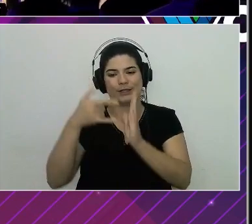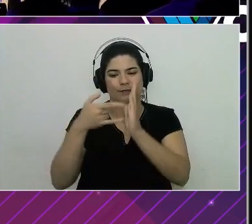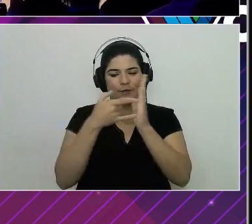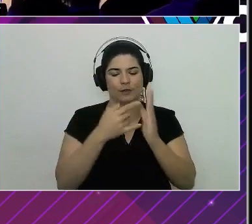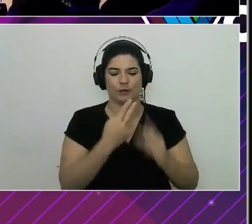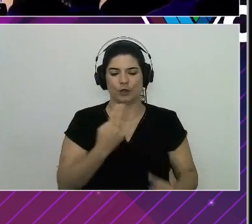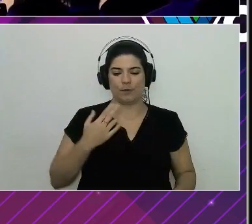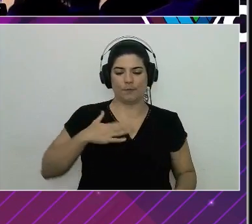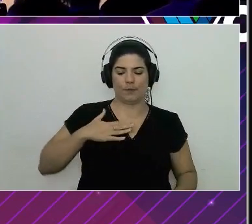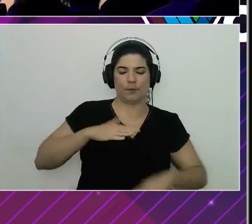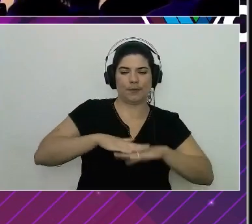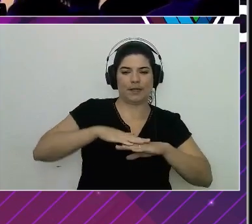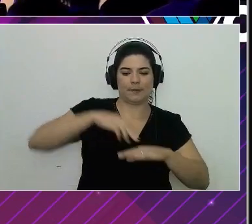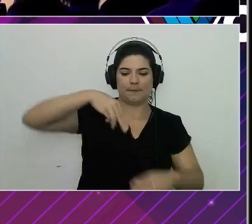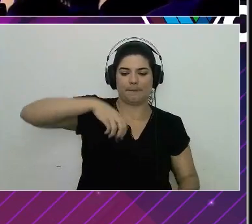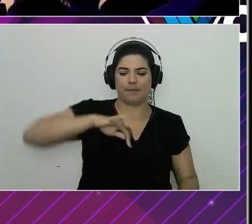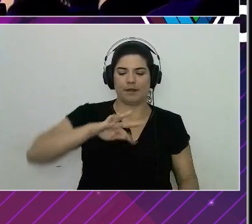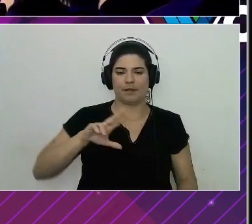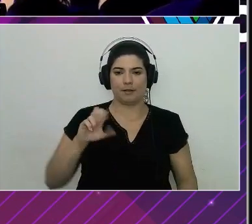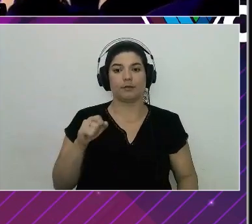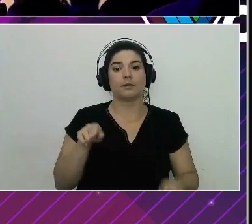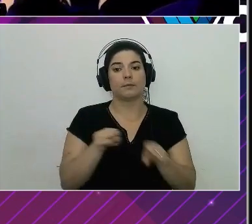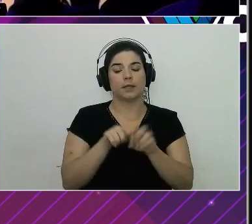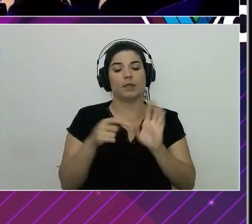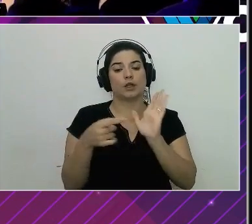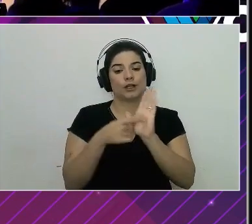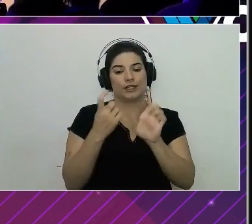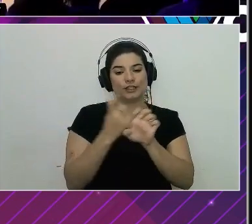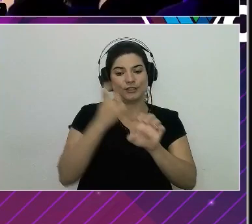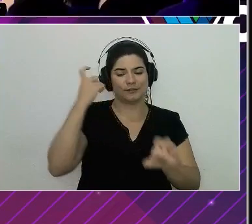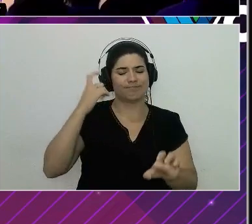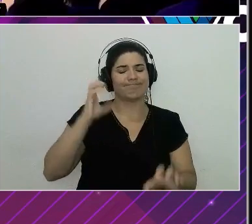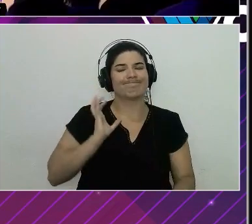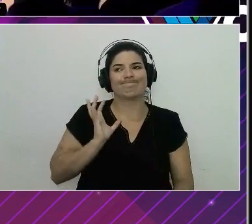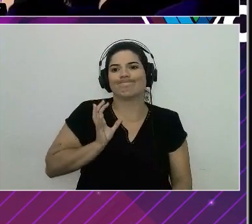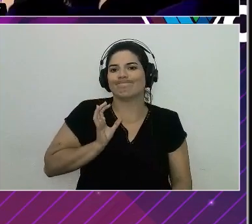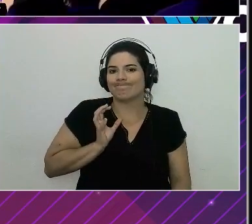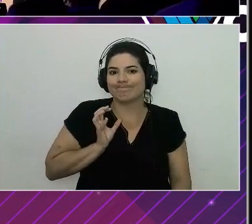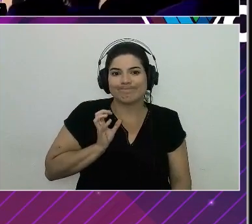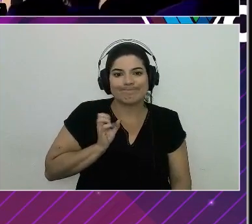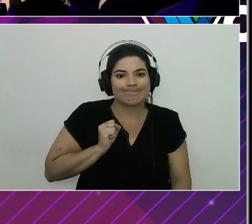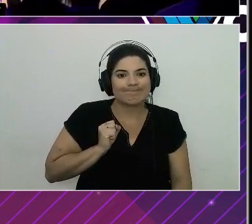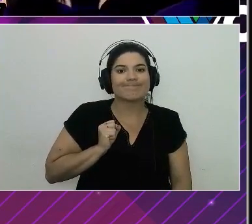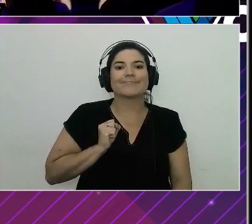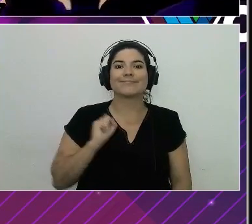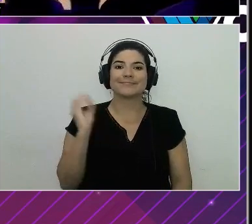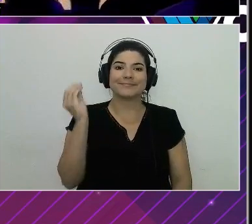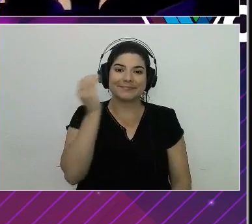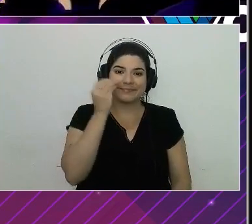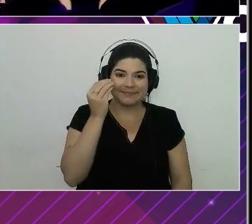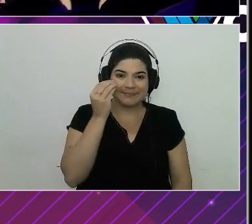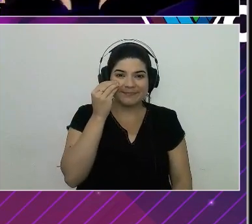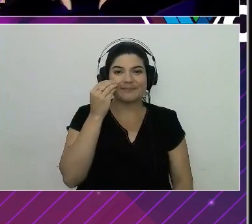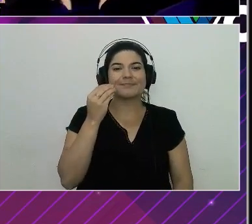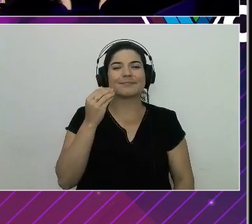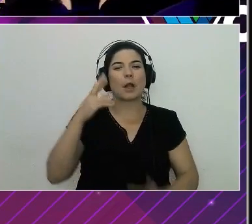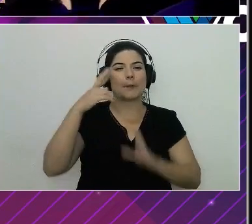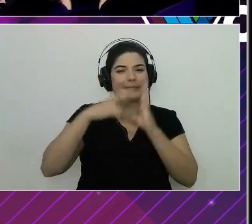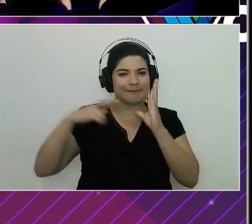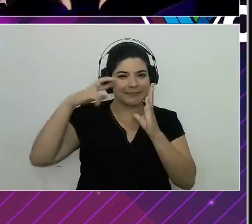software engineer no TraceTest. Adoro teste, adoro observabilidade e adoro